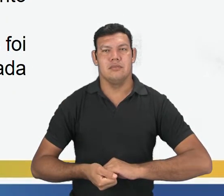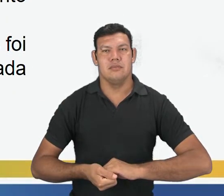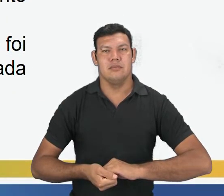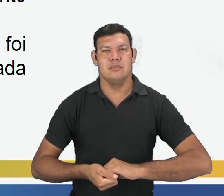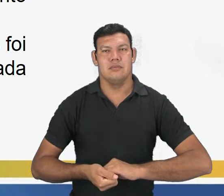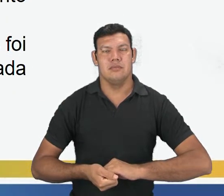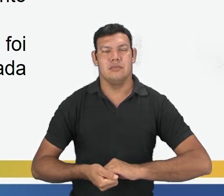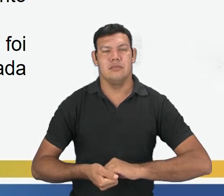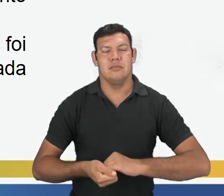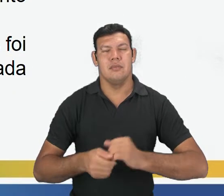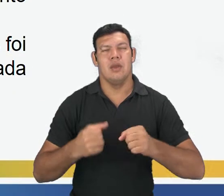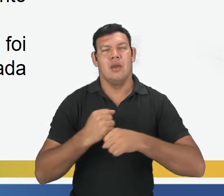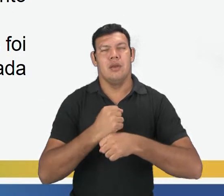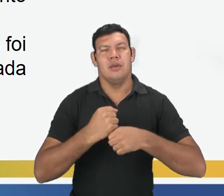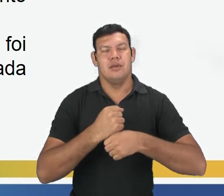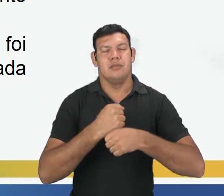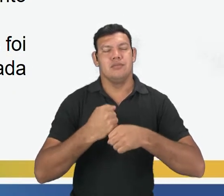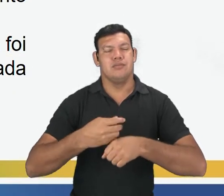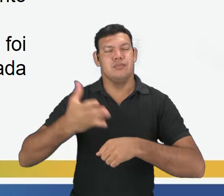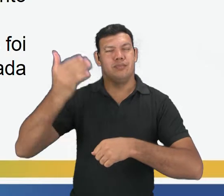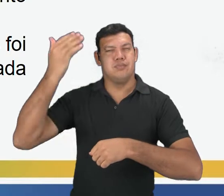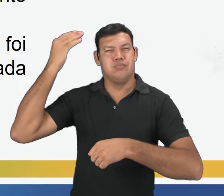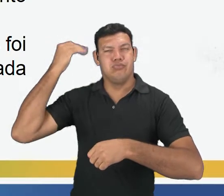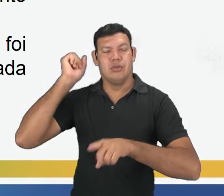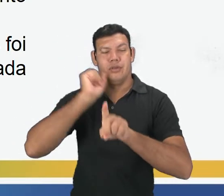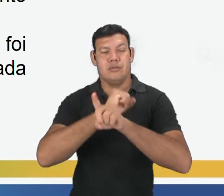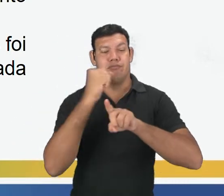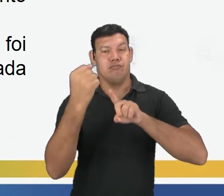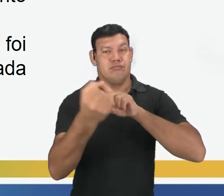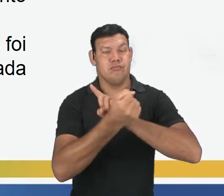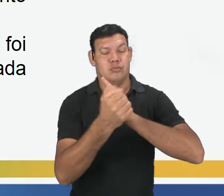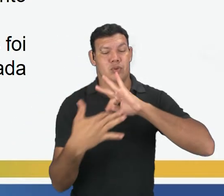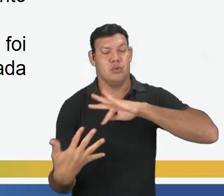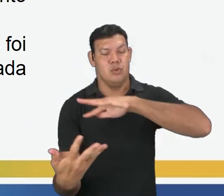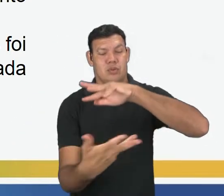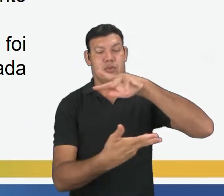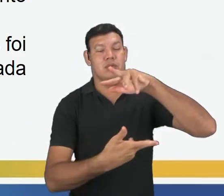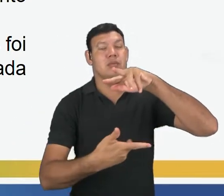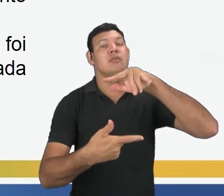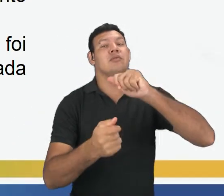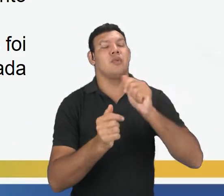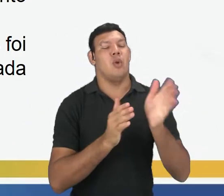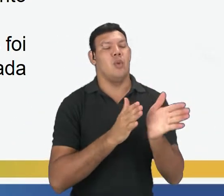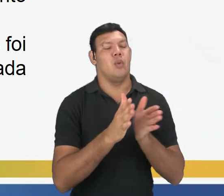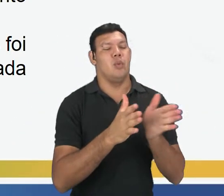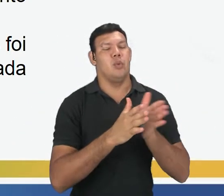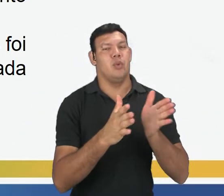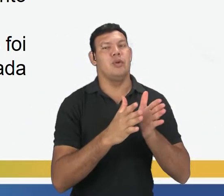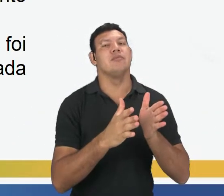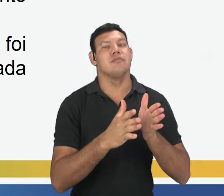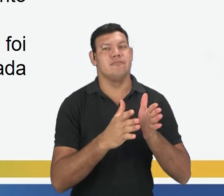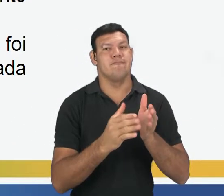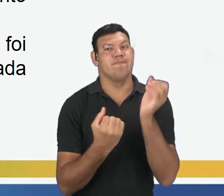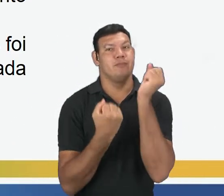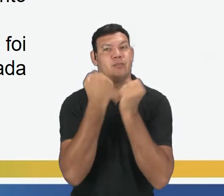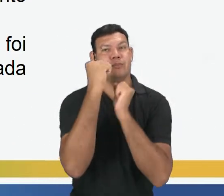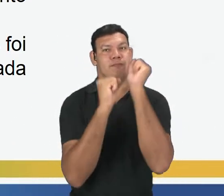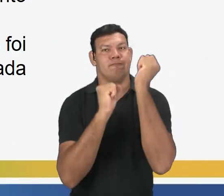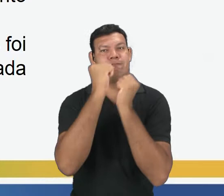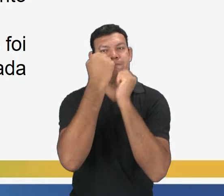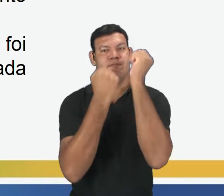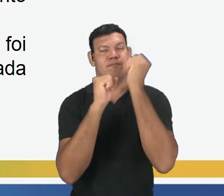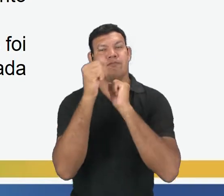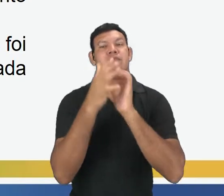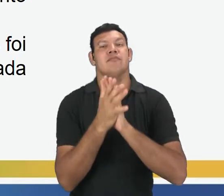Ao longo do tempo, todas as sociedades do mundo que passaram pelo processo de